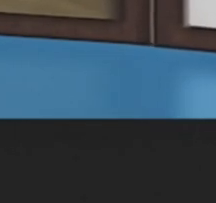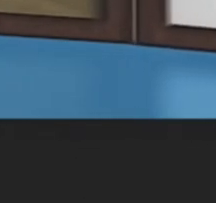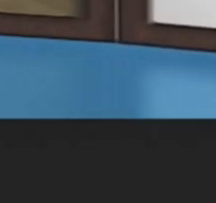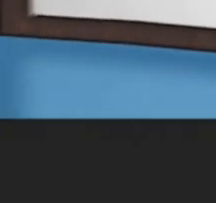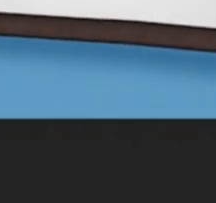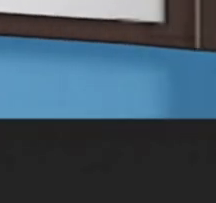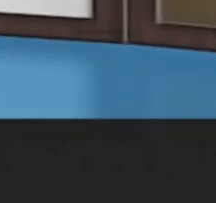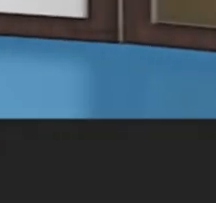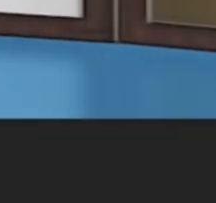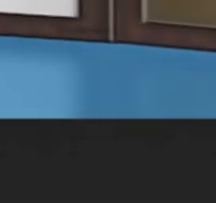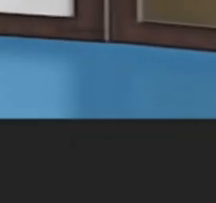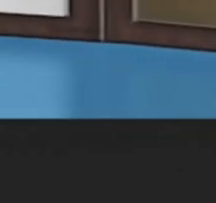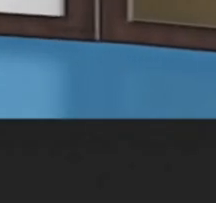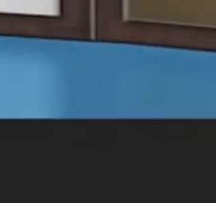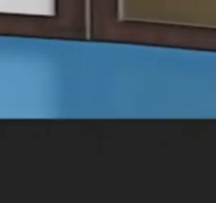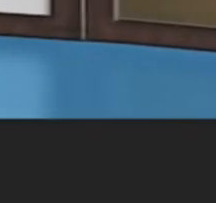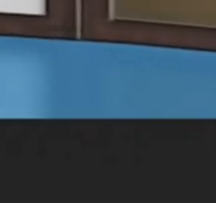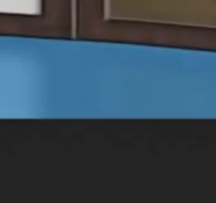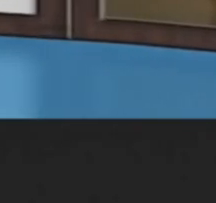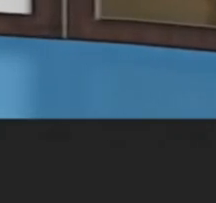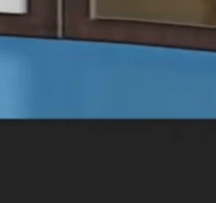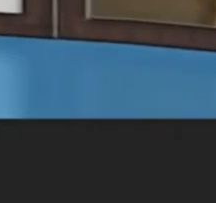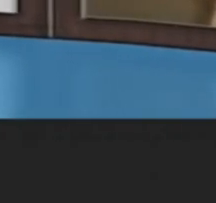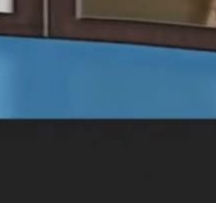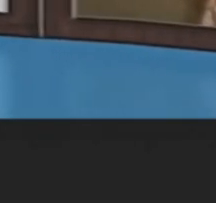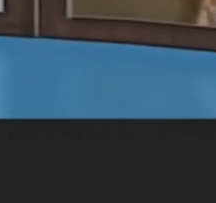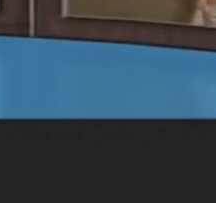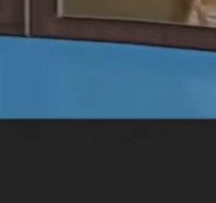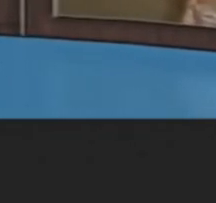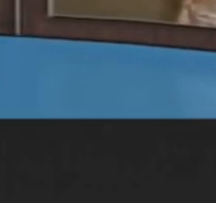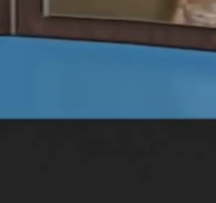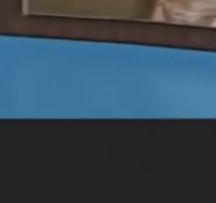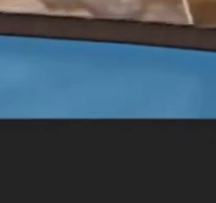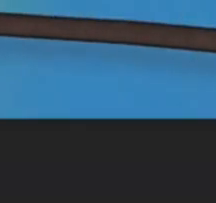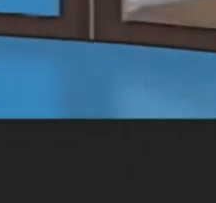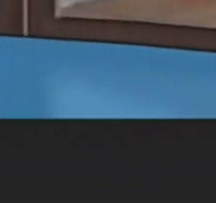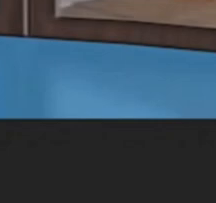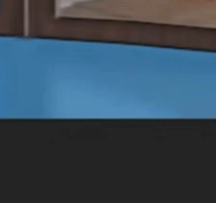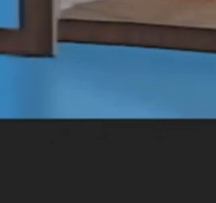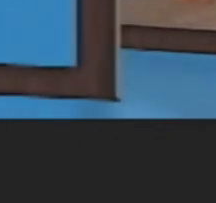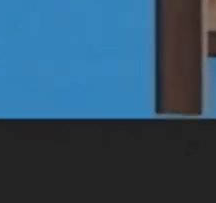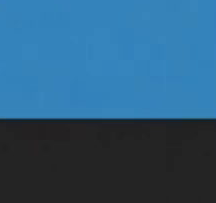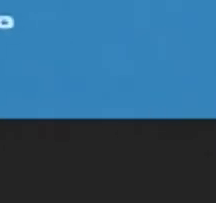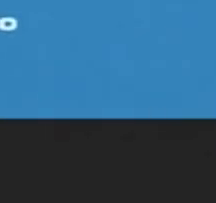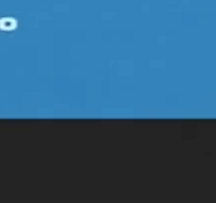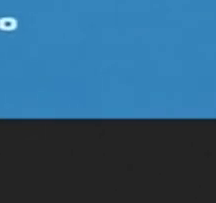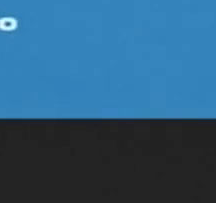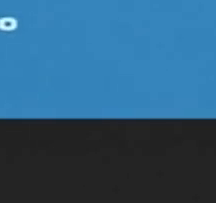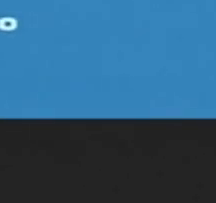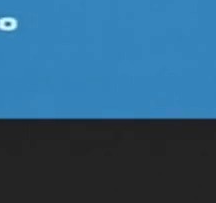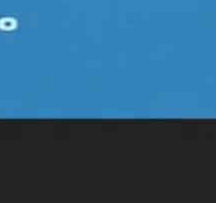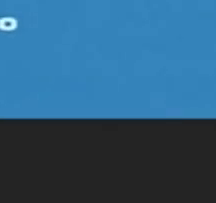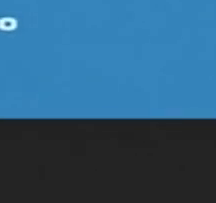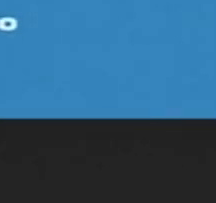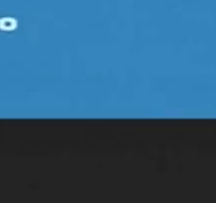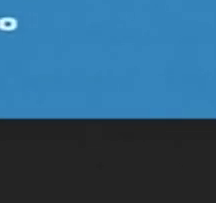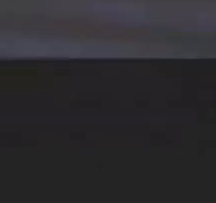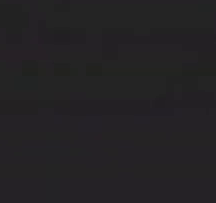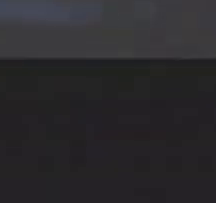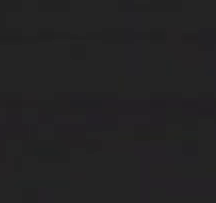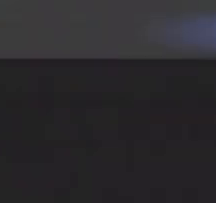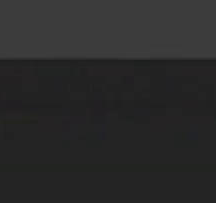atenção as inscrições vão até o dia 27 totalmente grades segundo festival de artes plásticas em campo